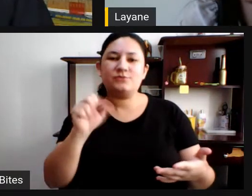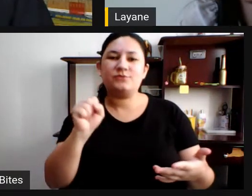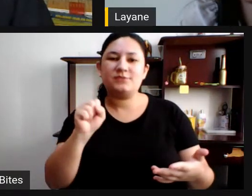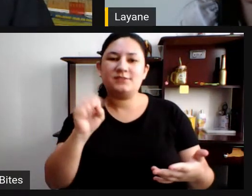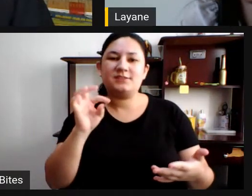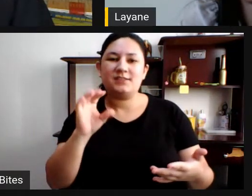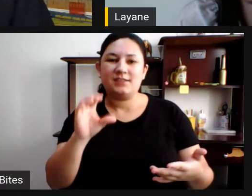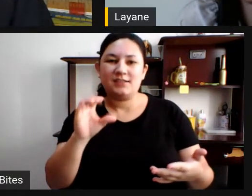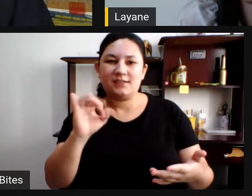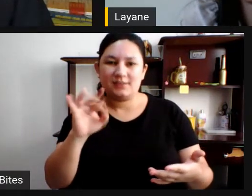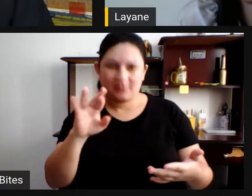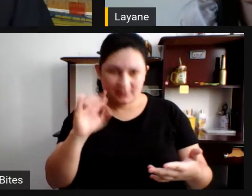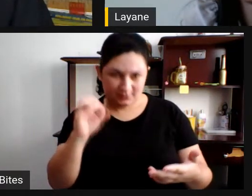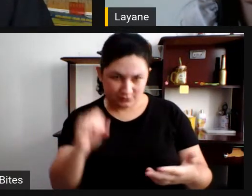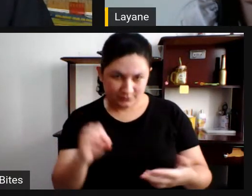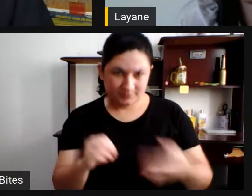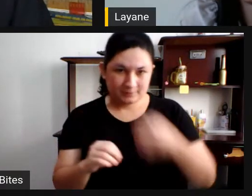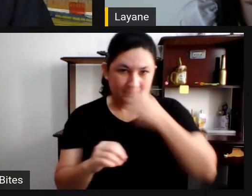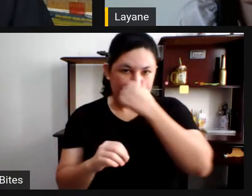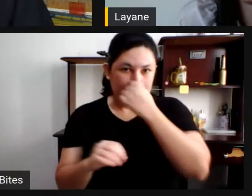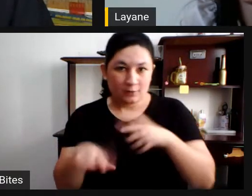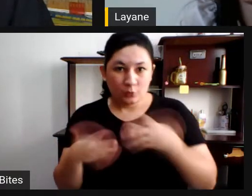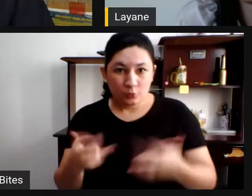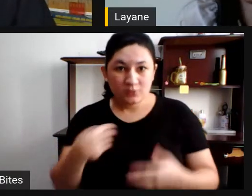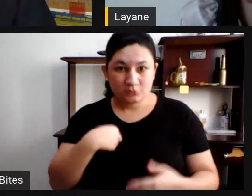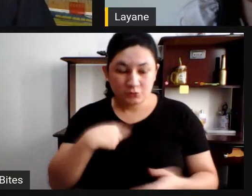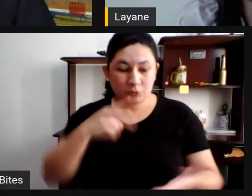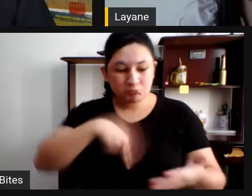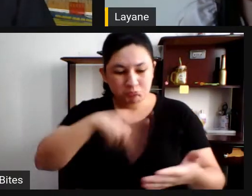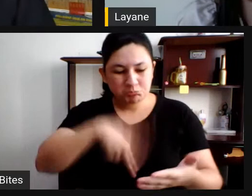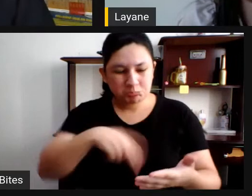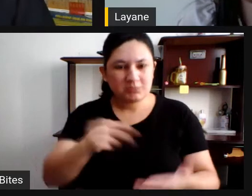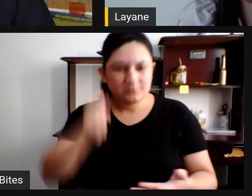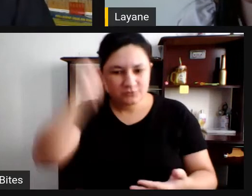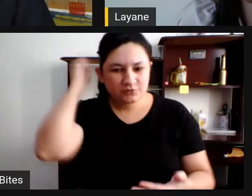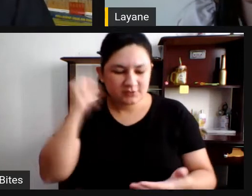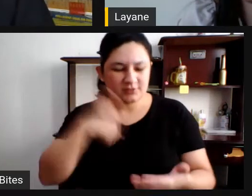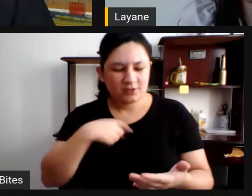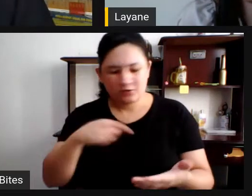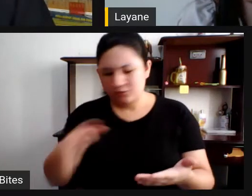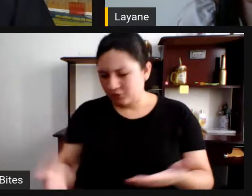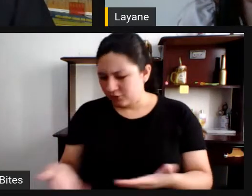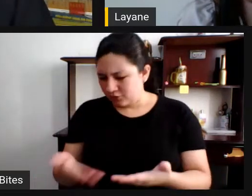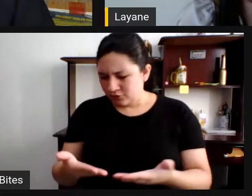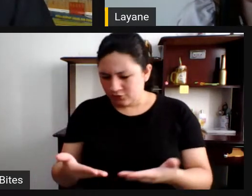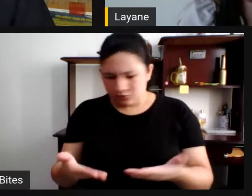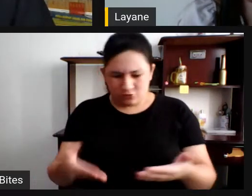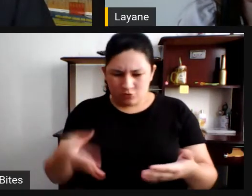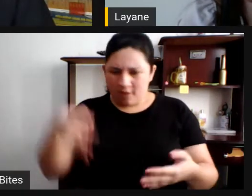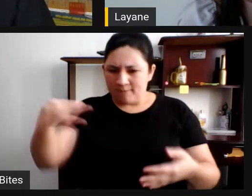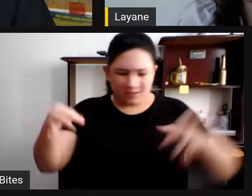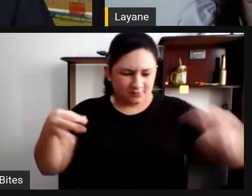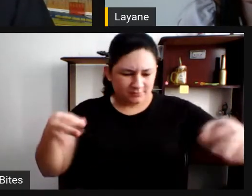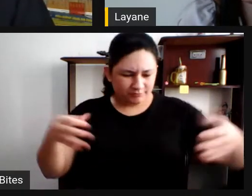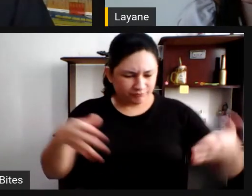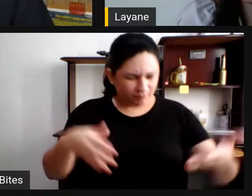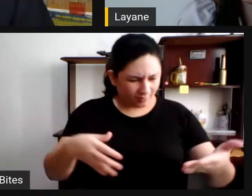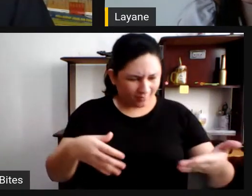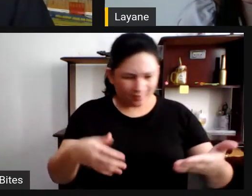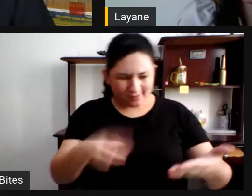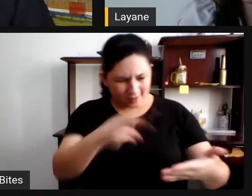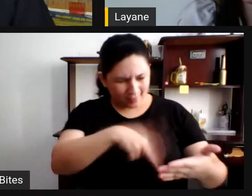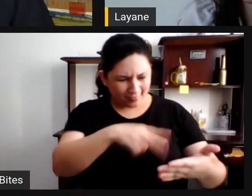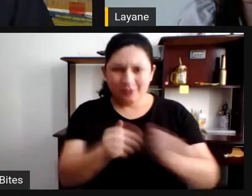eu vou dar aula sobre o Sossir eu coloco uma folha de um manuscrito e vou ler essa folha junto com os alunos é de uma grande